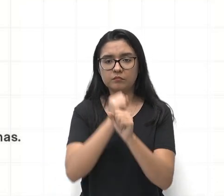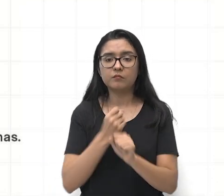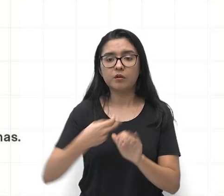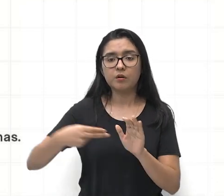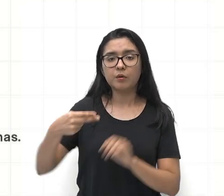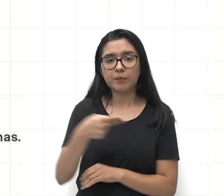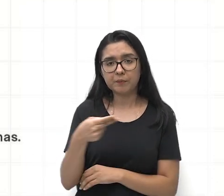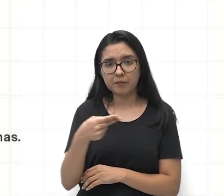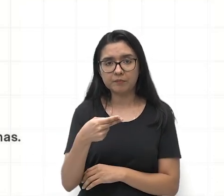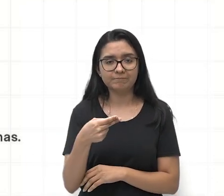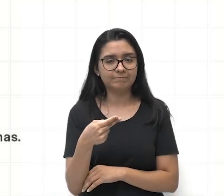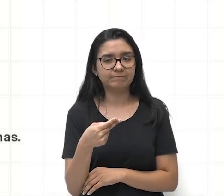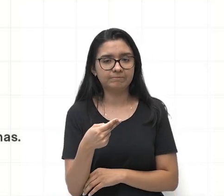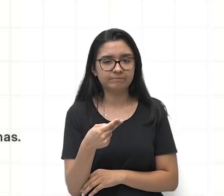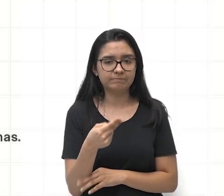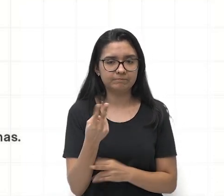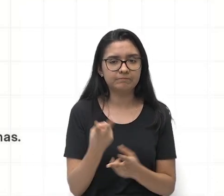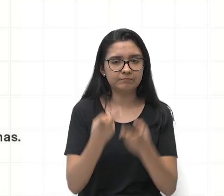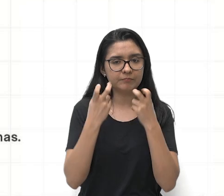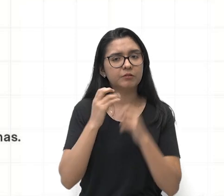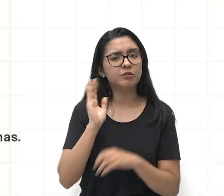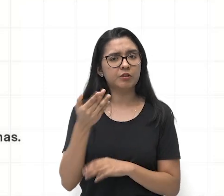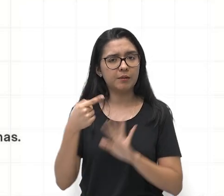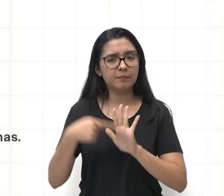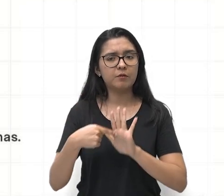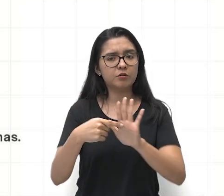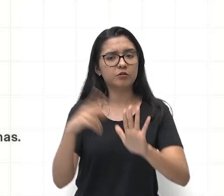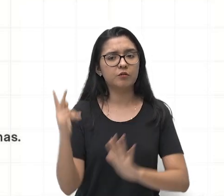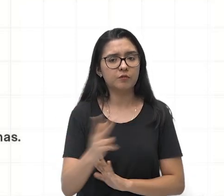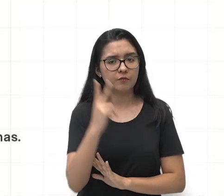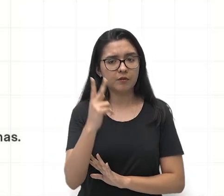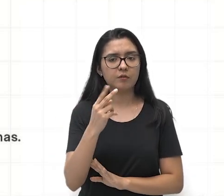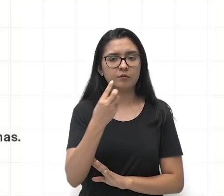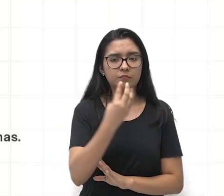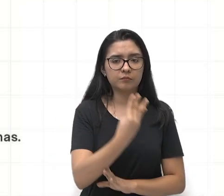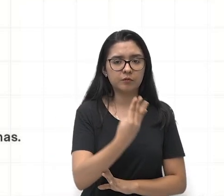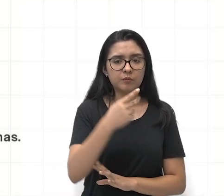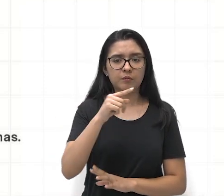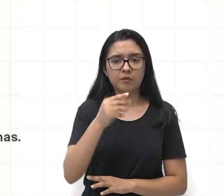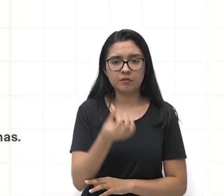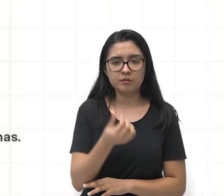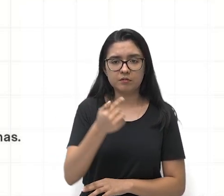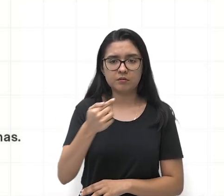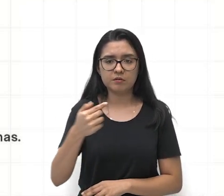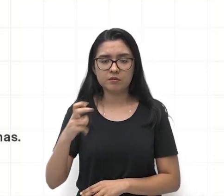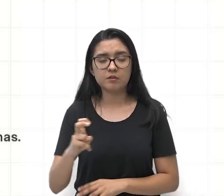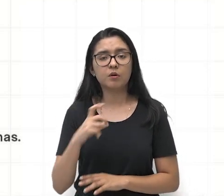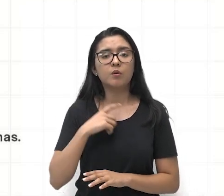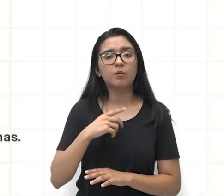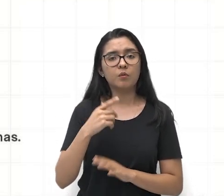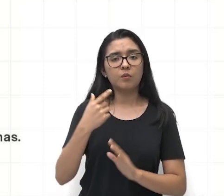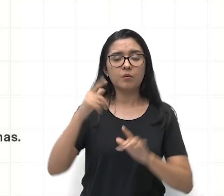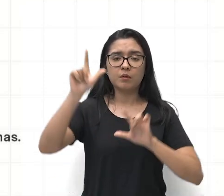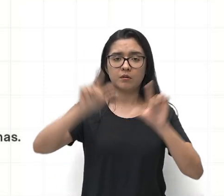igual. Olha só que coisa bonitinha. Já saiu o valor aí do aparelho com o desconto.